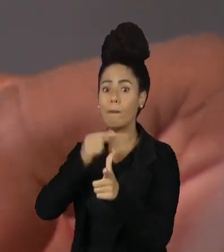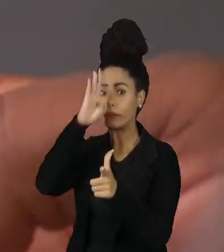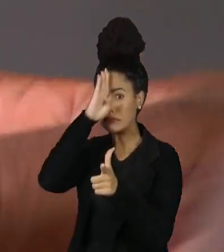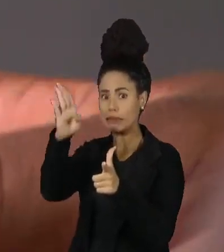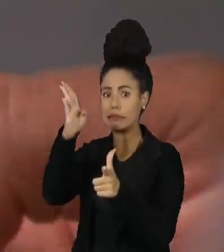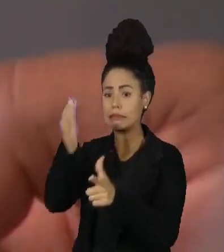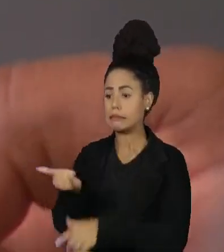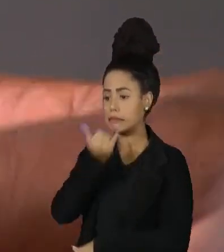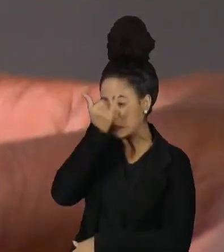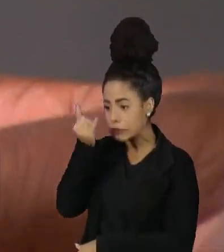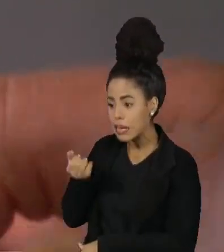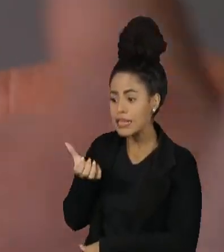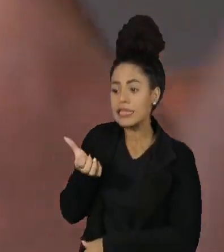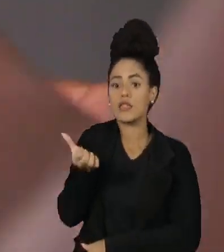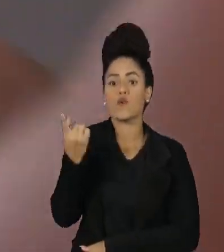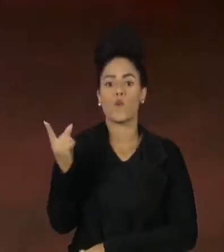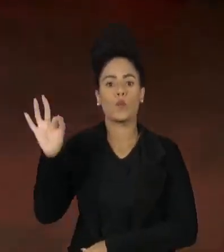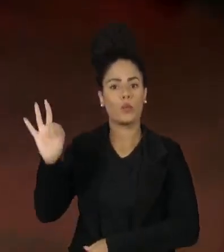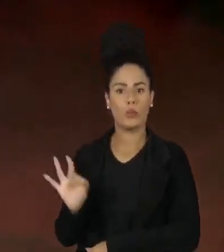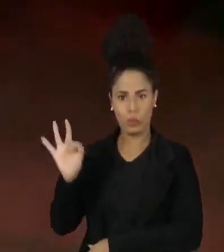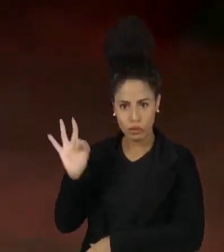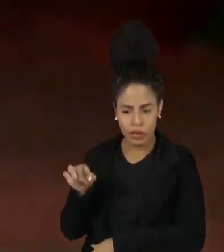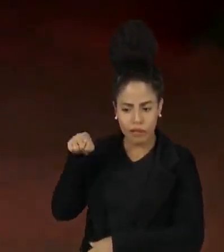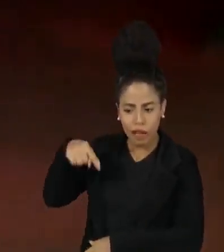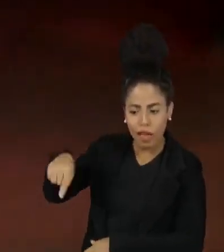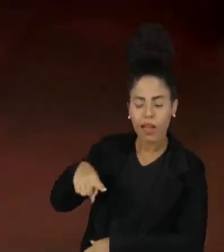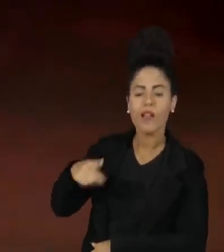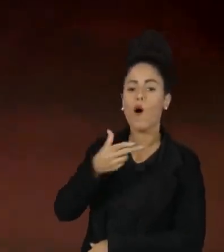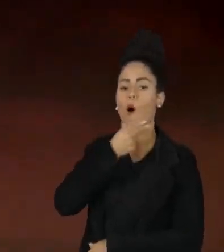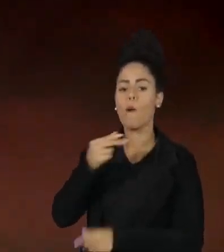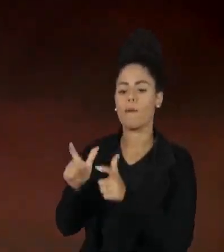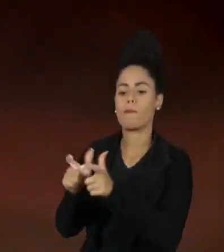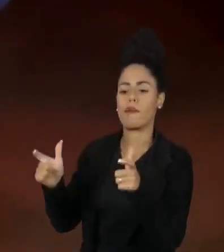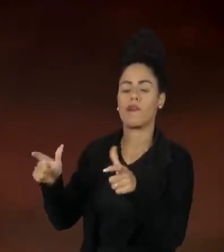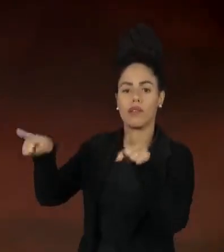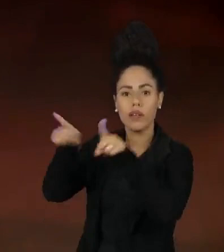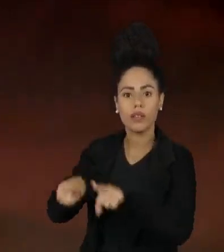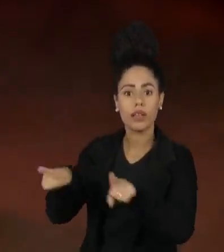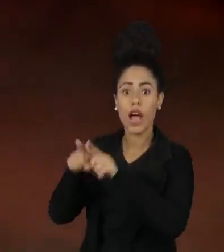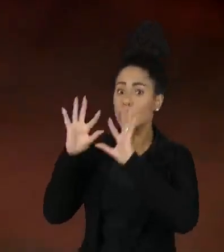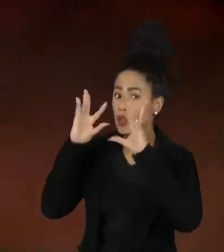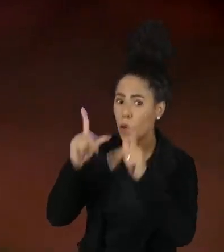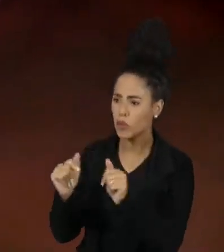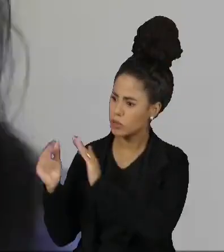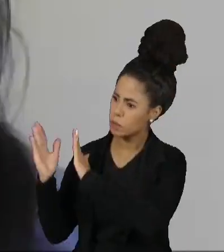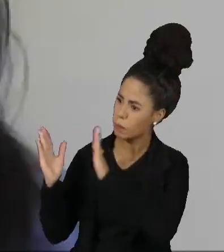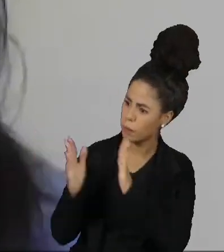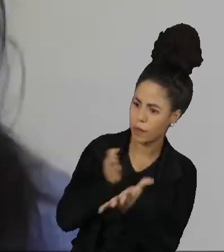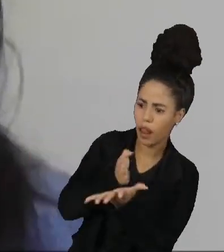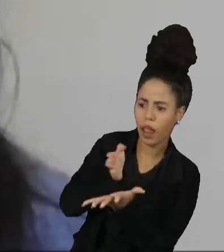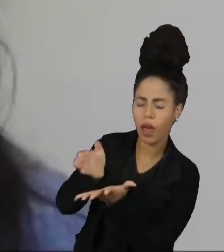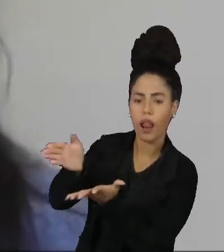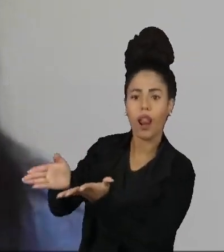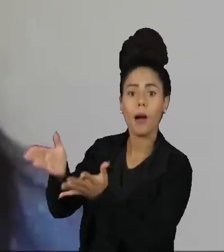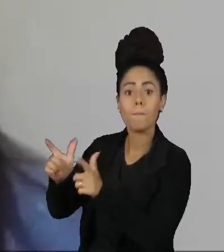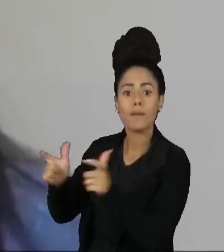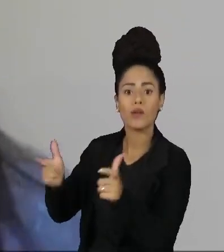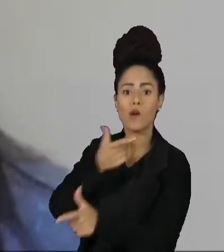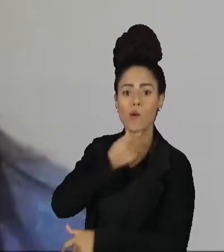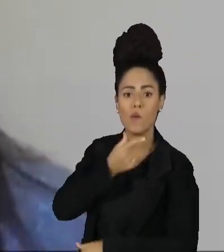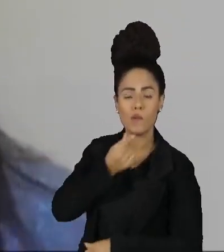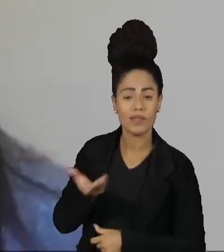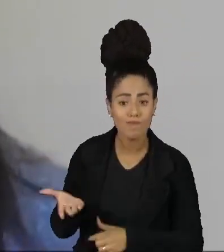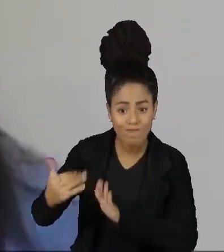vítimas 61%. eles também são maioria em cada um dos segmentos analisados pelos homens eles